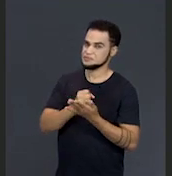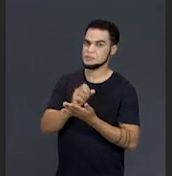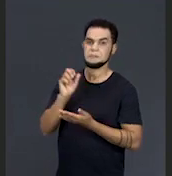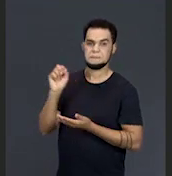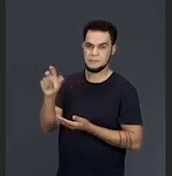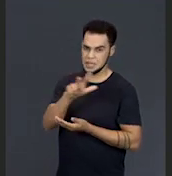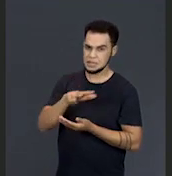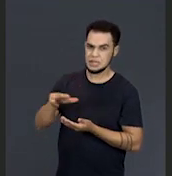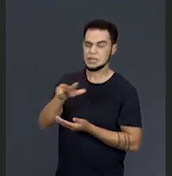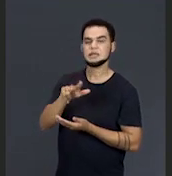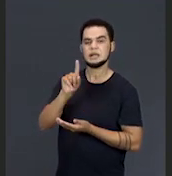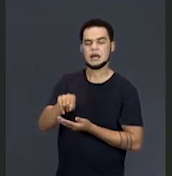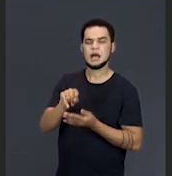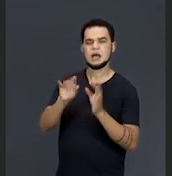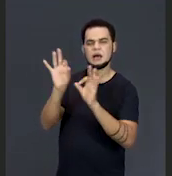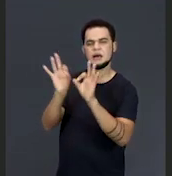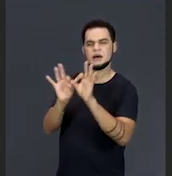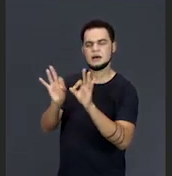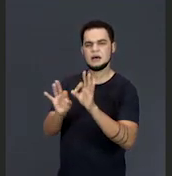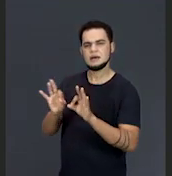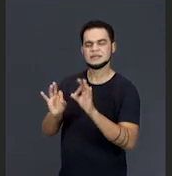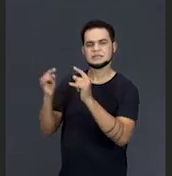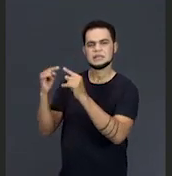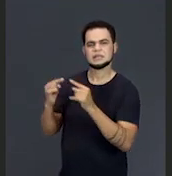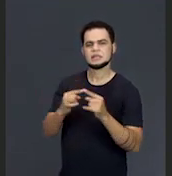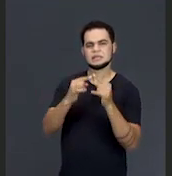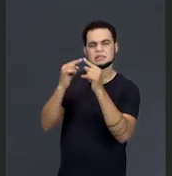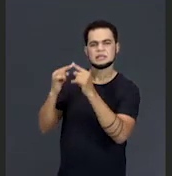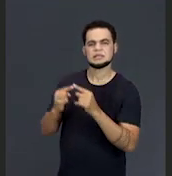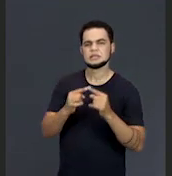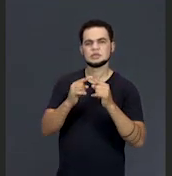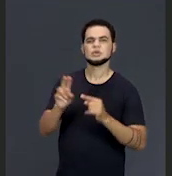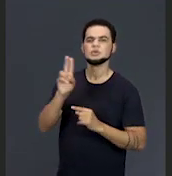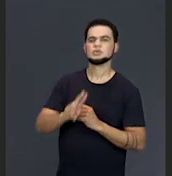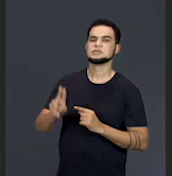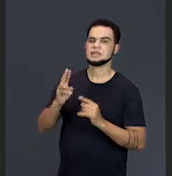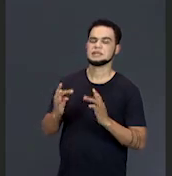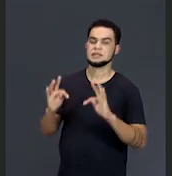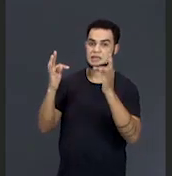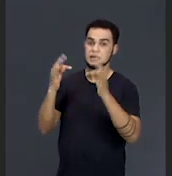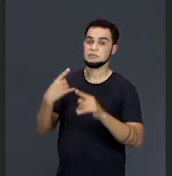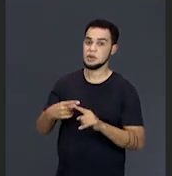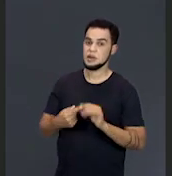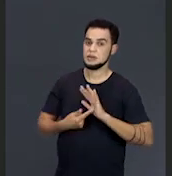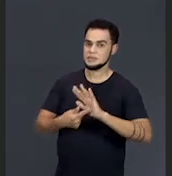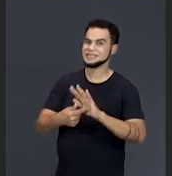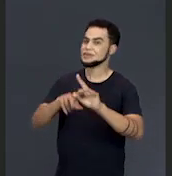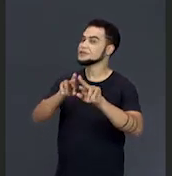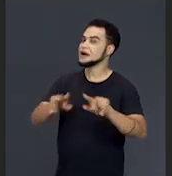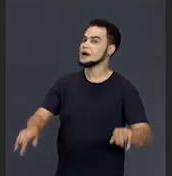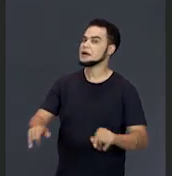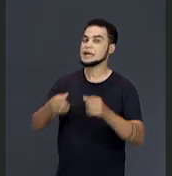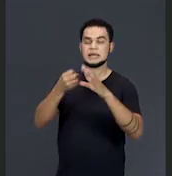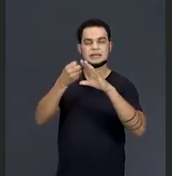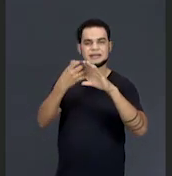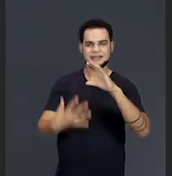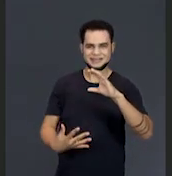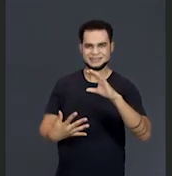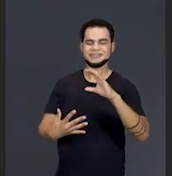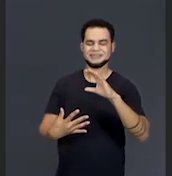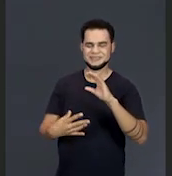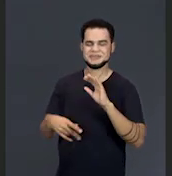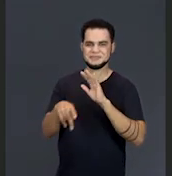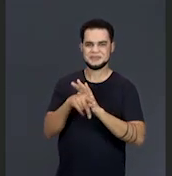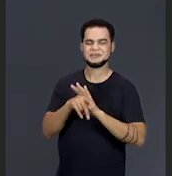bactérias são os organismos mais comumente utilizados nessa técnica, pois apresentam uma série de características propícias para